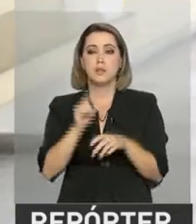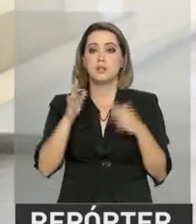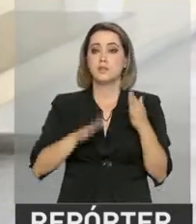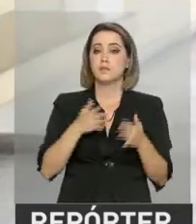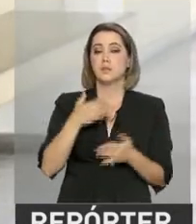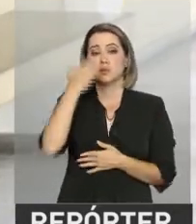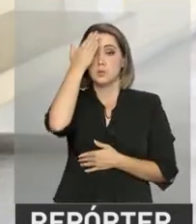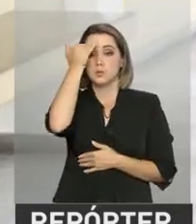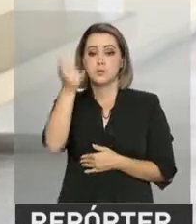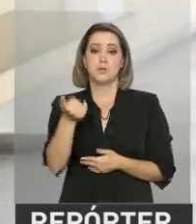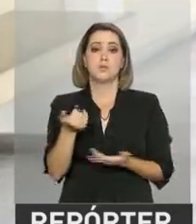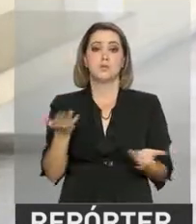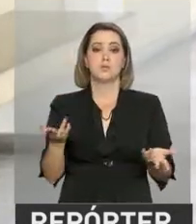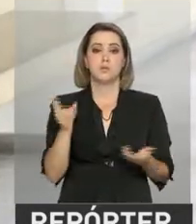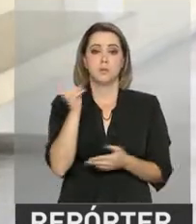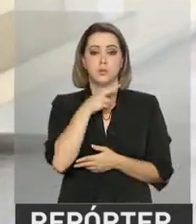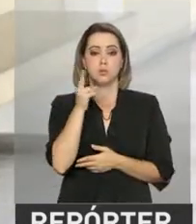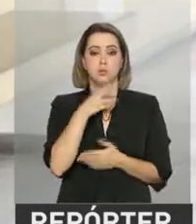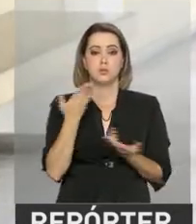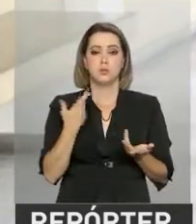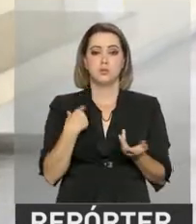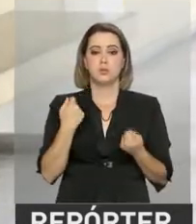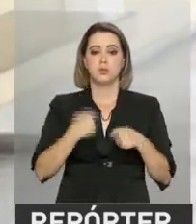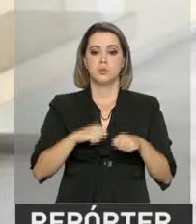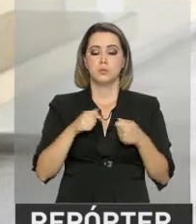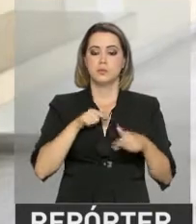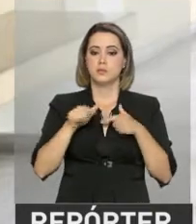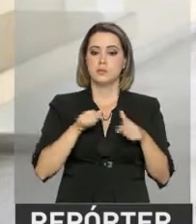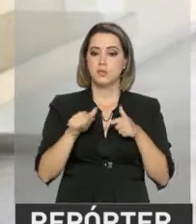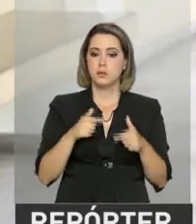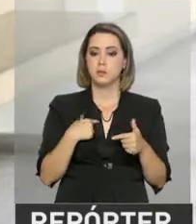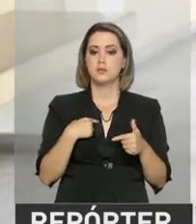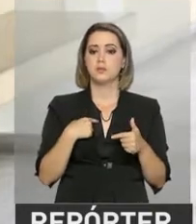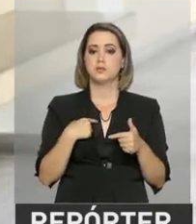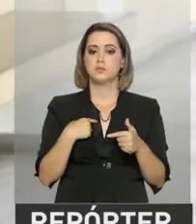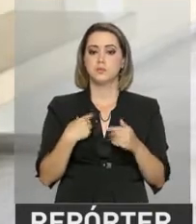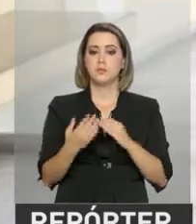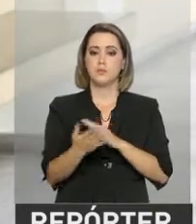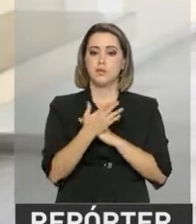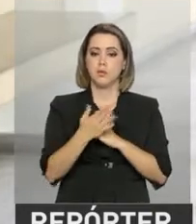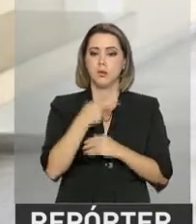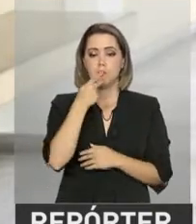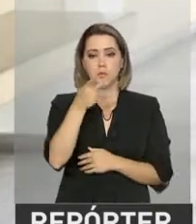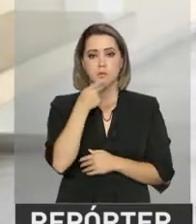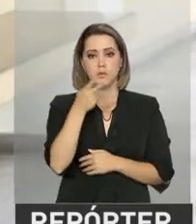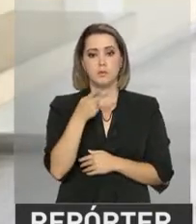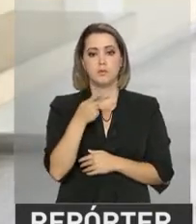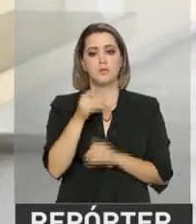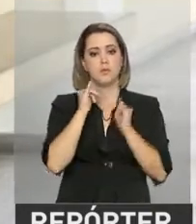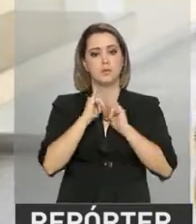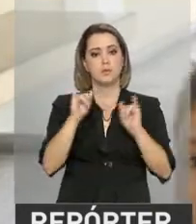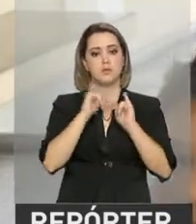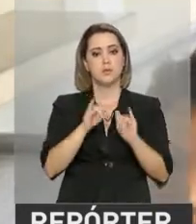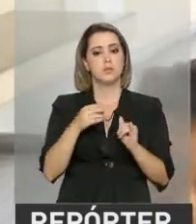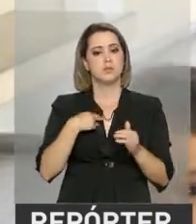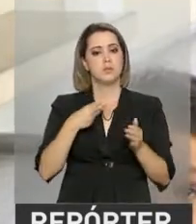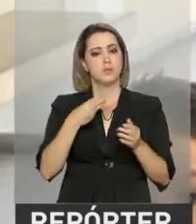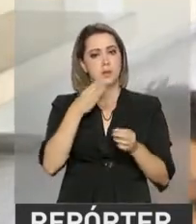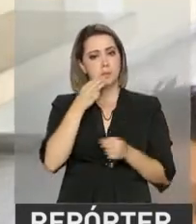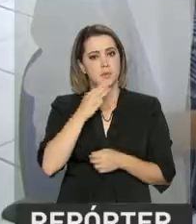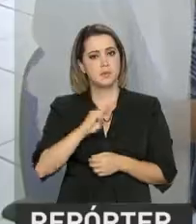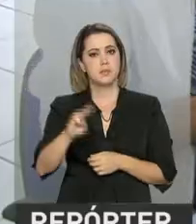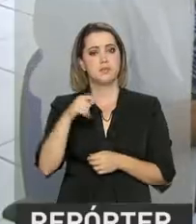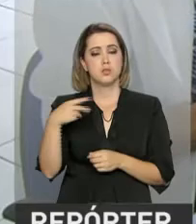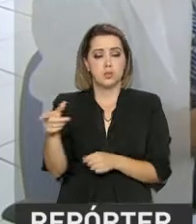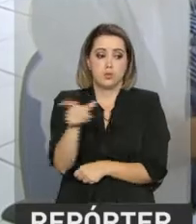a gente não sabe nem como teco gente nem pensa em trabalhar então a falar sobre isso me manda pra mim mensagem ao vento escala